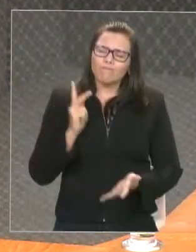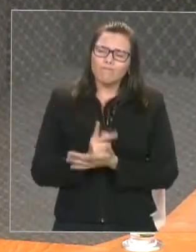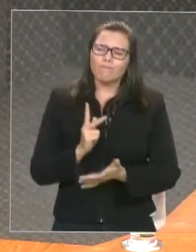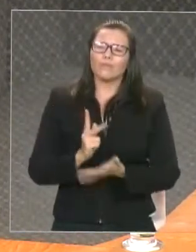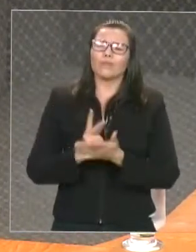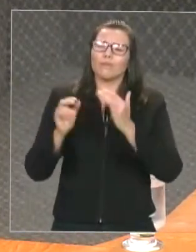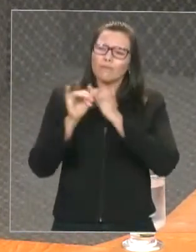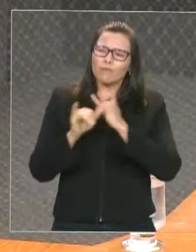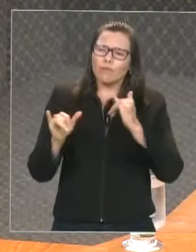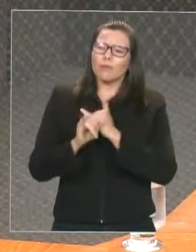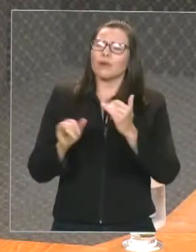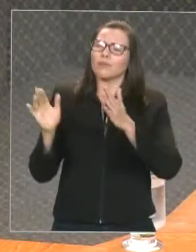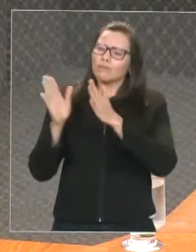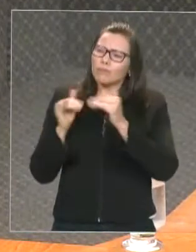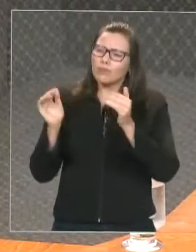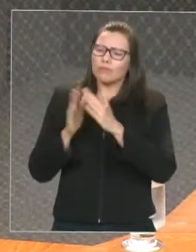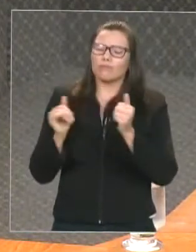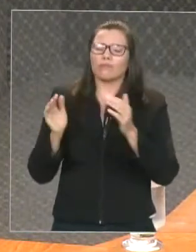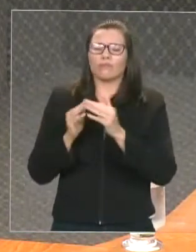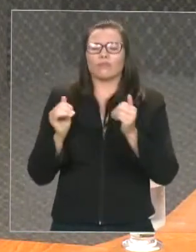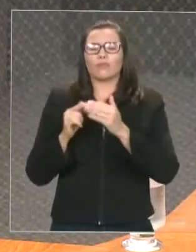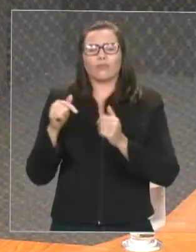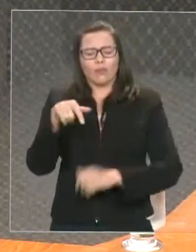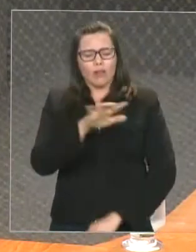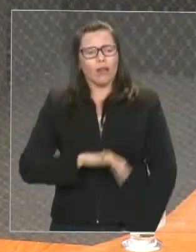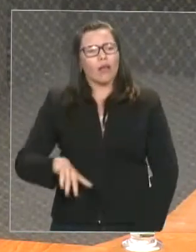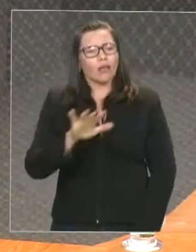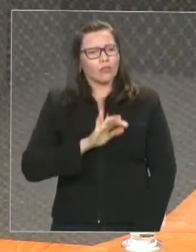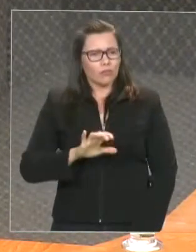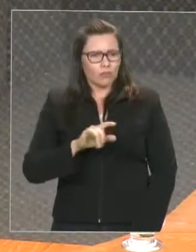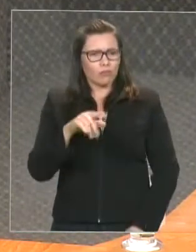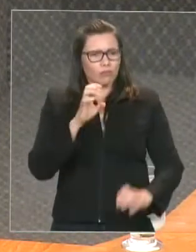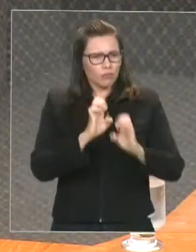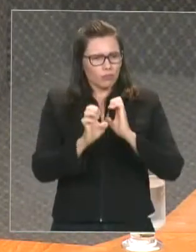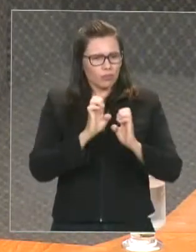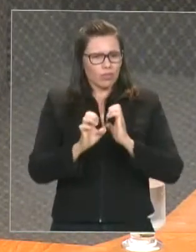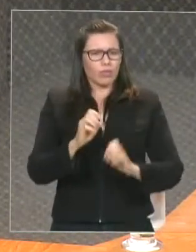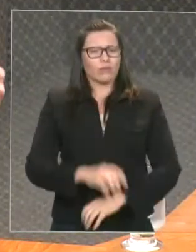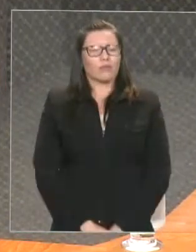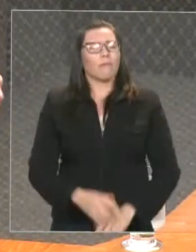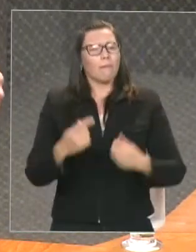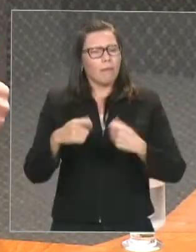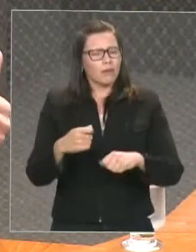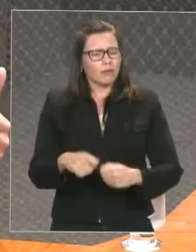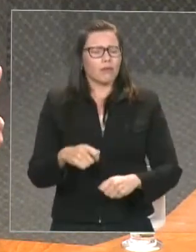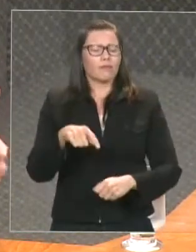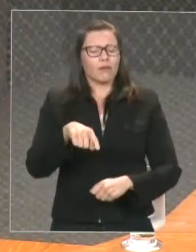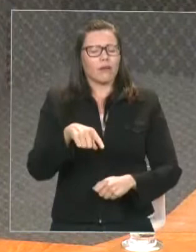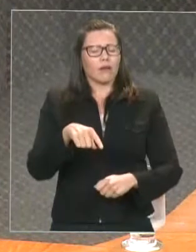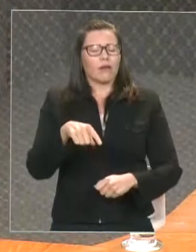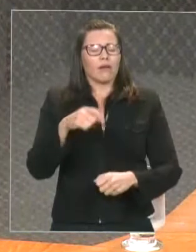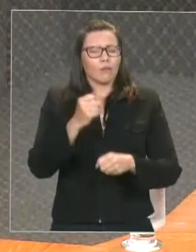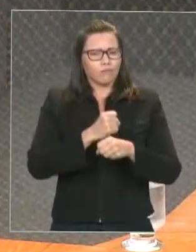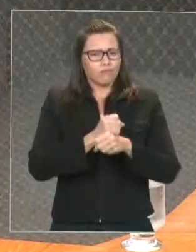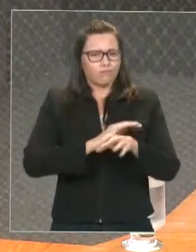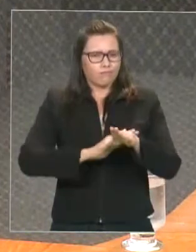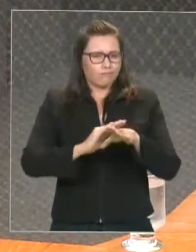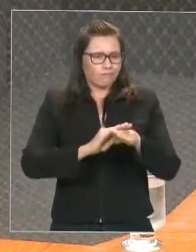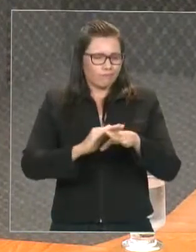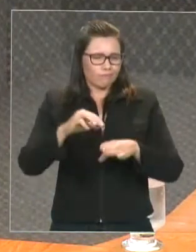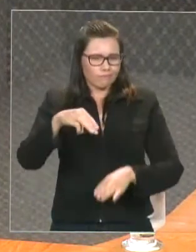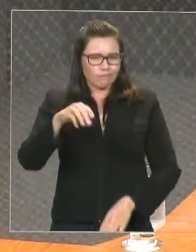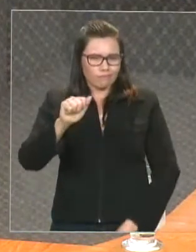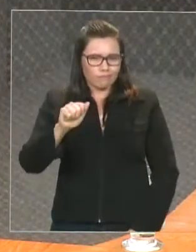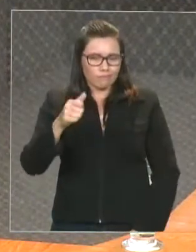dizer assim, com a região, o asfaltamento da MA-138. Inclusive, desde o início do governo do